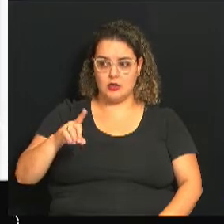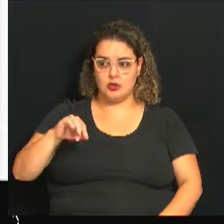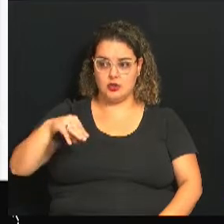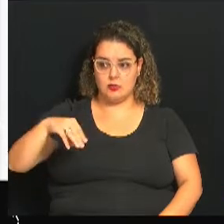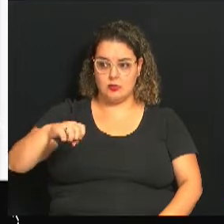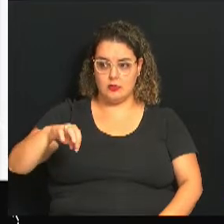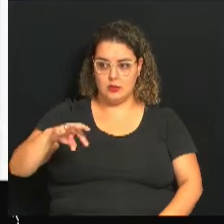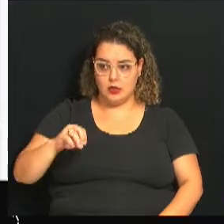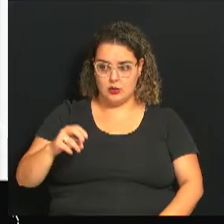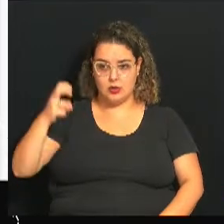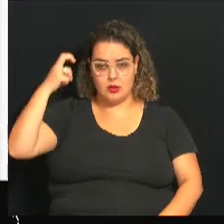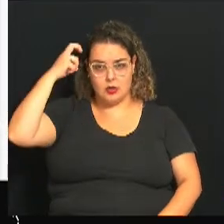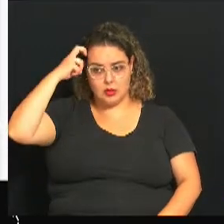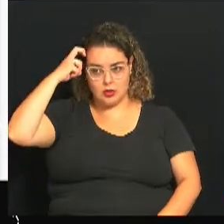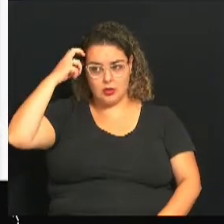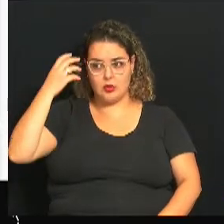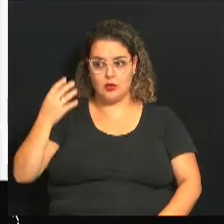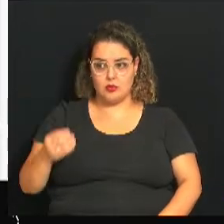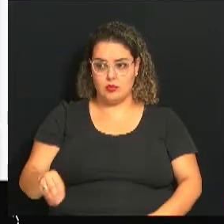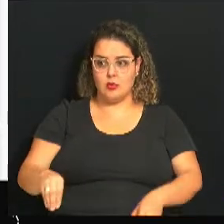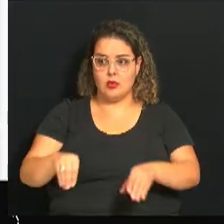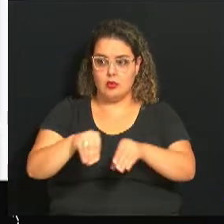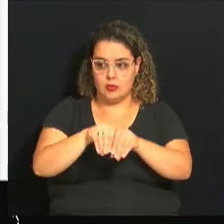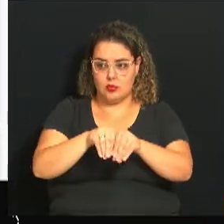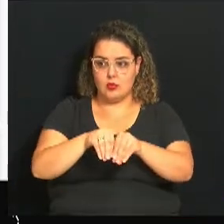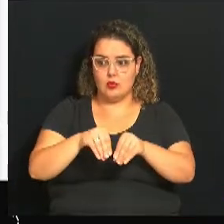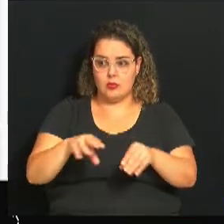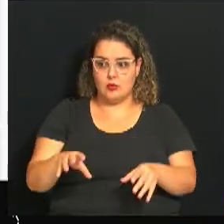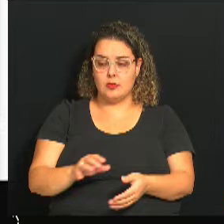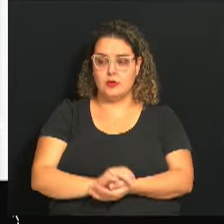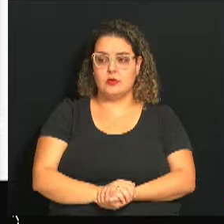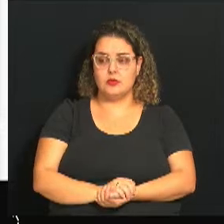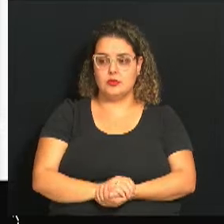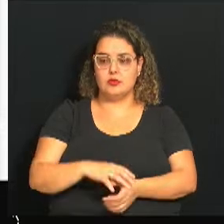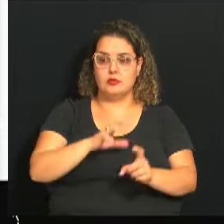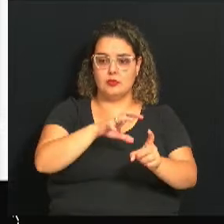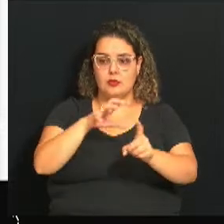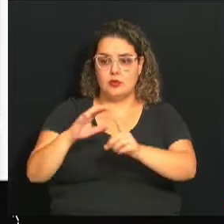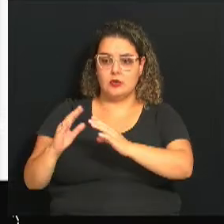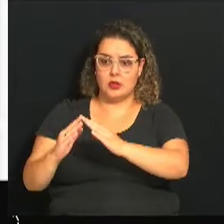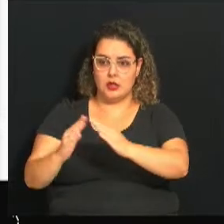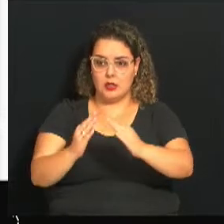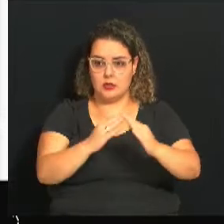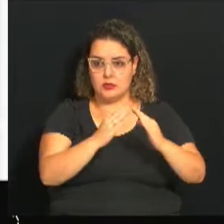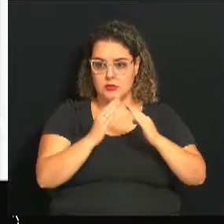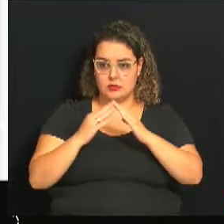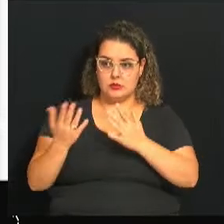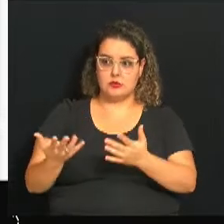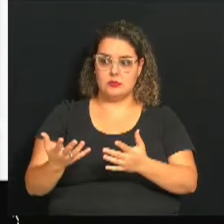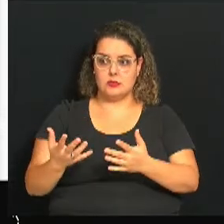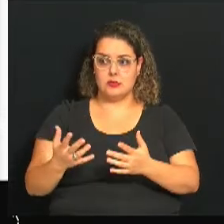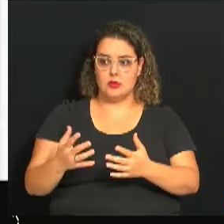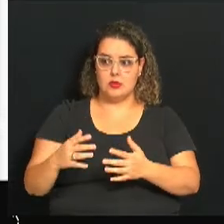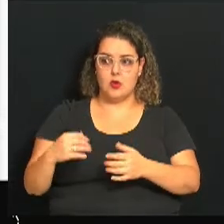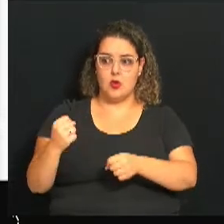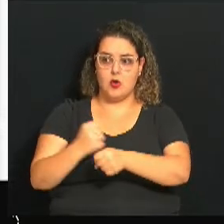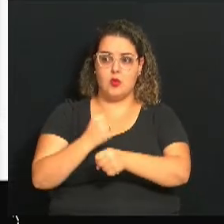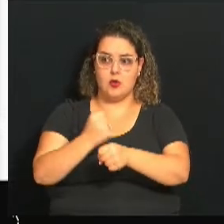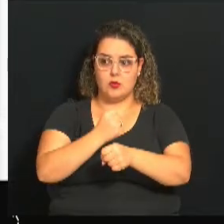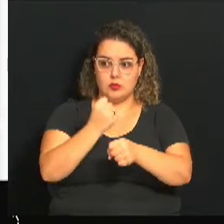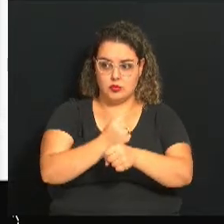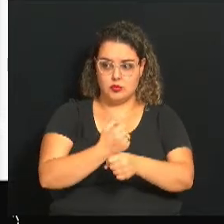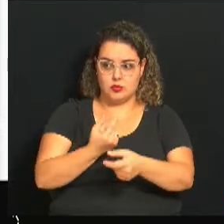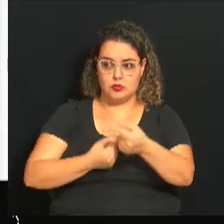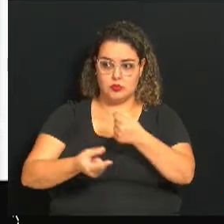grupo do EIV, que é Estudo de Impacto de Vizinhança. Então, alguns empreendimentos estão desprendendo recursos